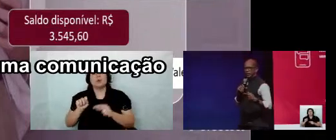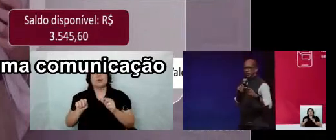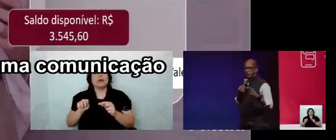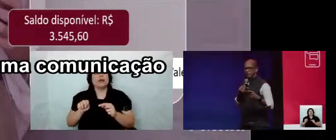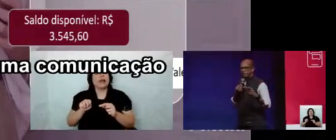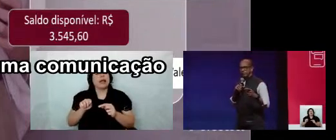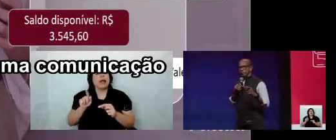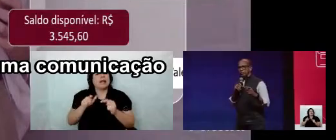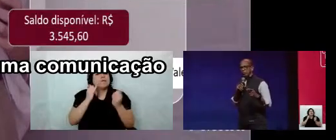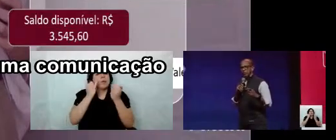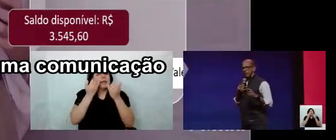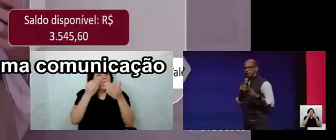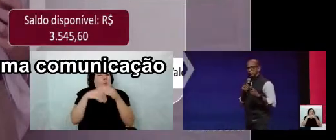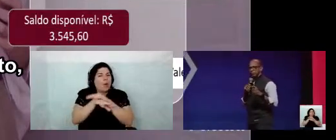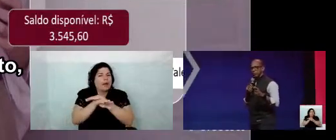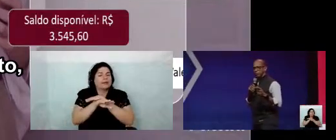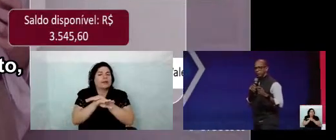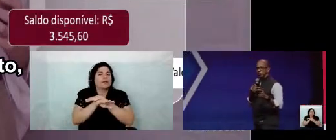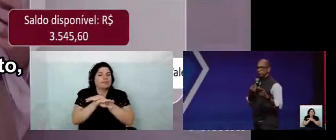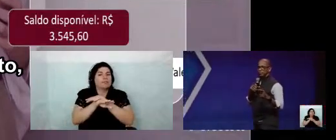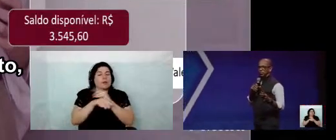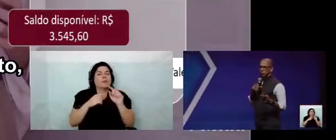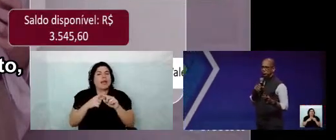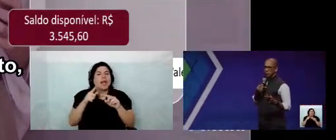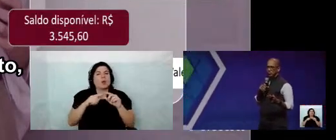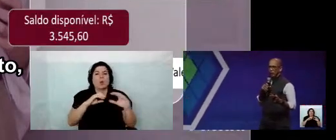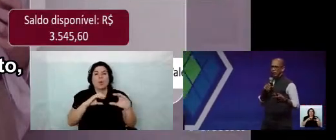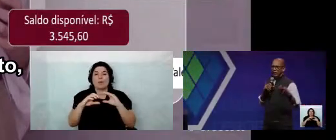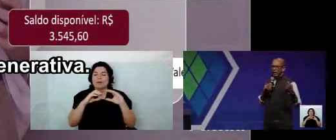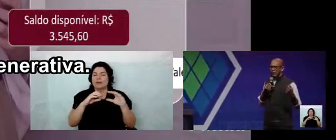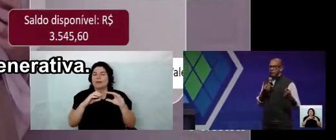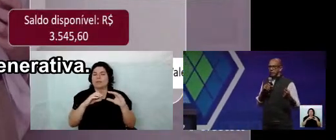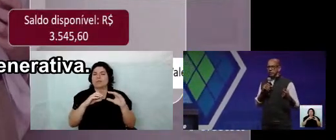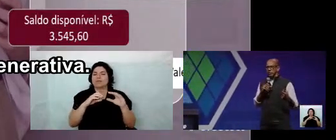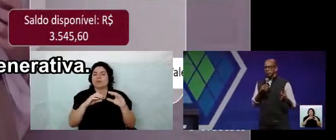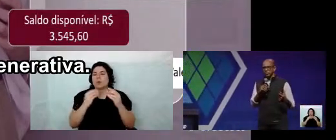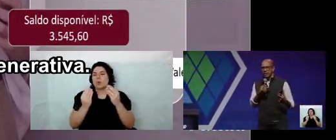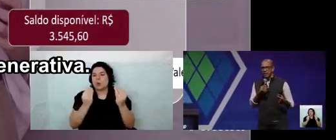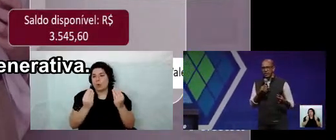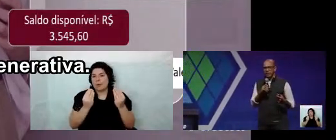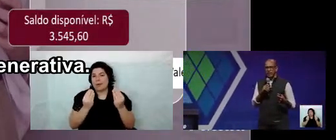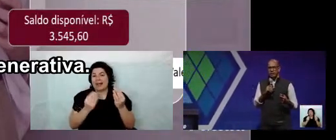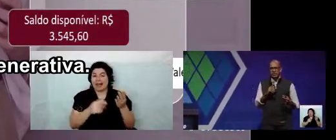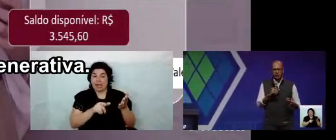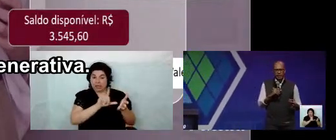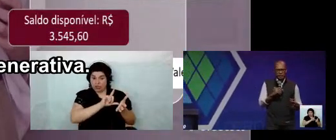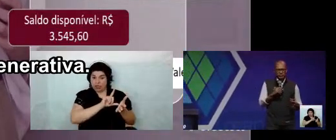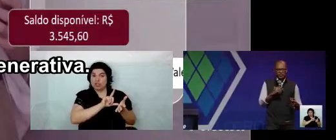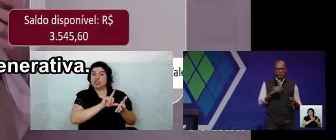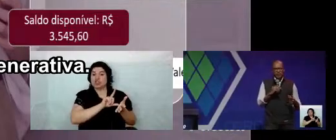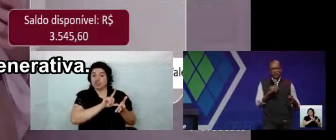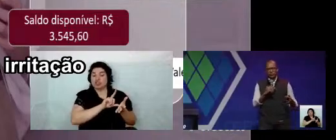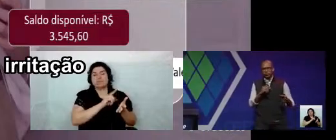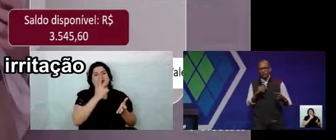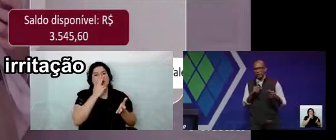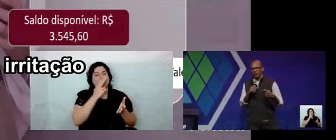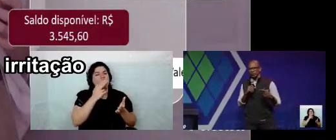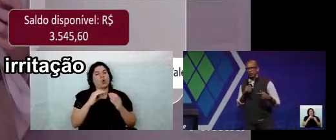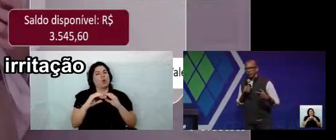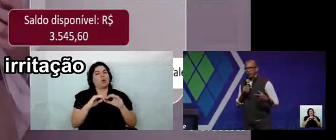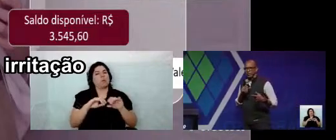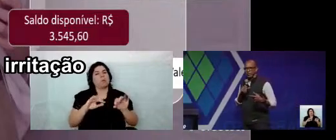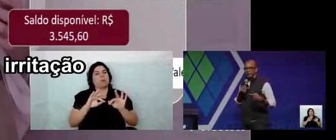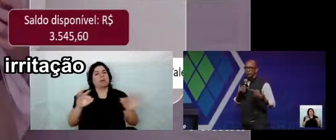Então, a BIA ela acabava sendo uma comunicação muito ponto a ponto, antes da gente usar IA generativa. E isso